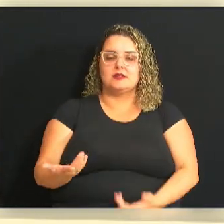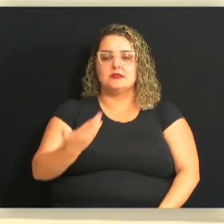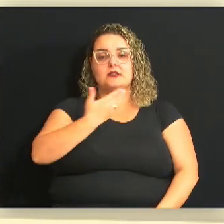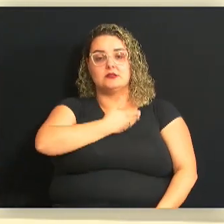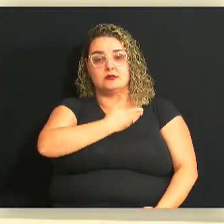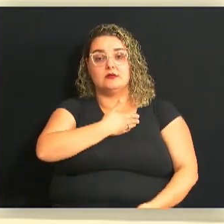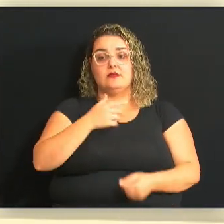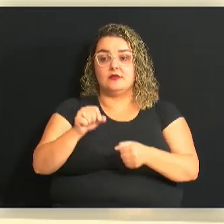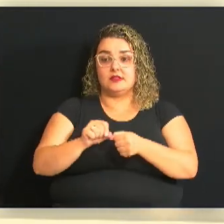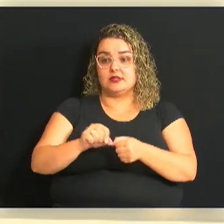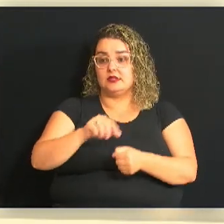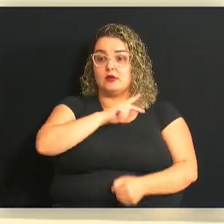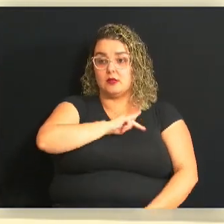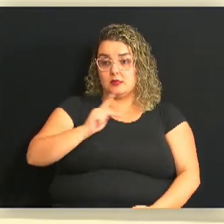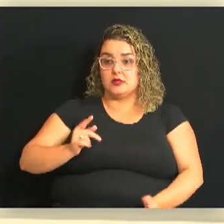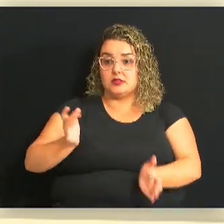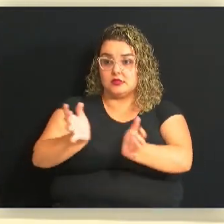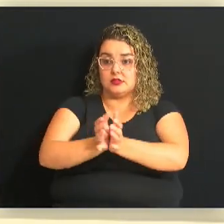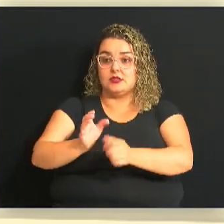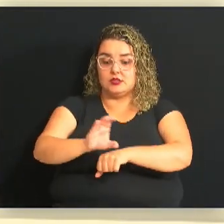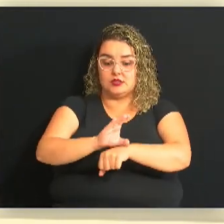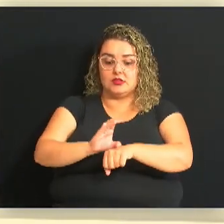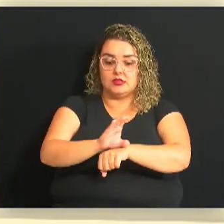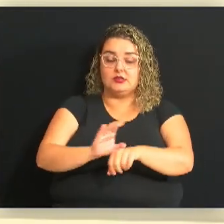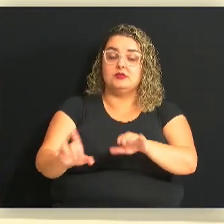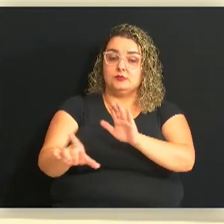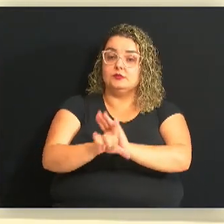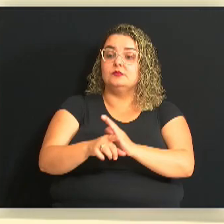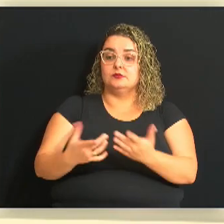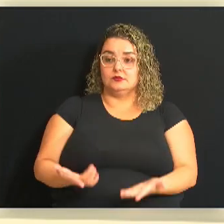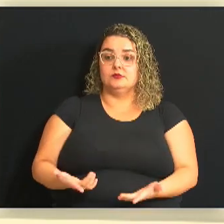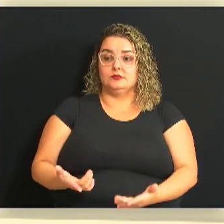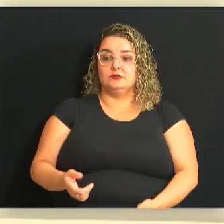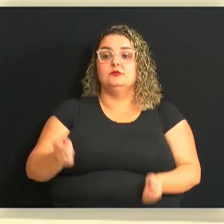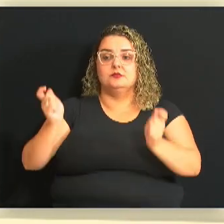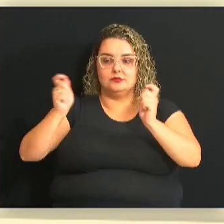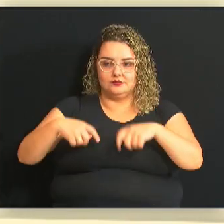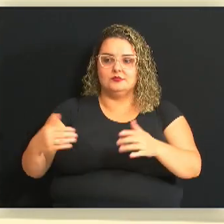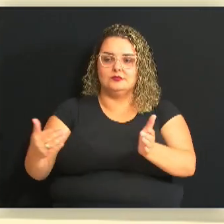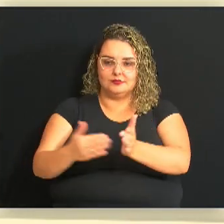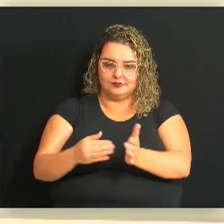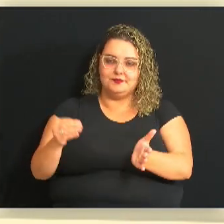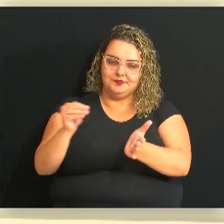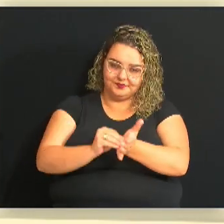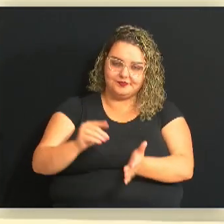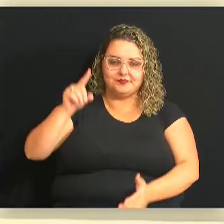que a presidência da Comissão de Constituição e Legalidade fosse eficiente até o último dia.